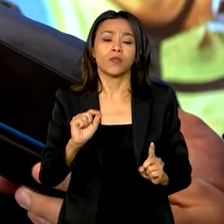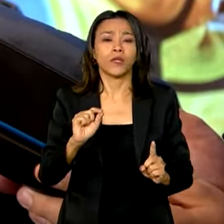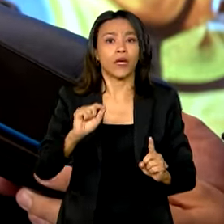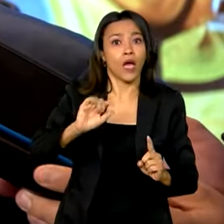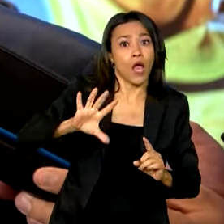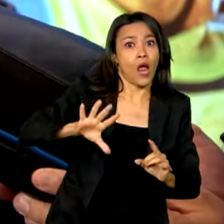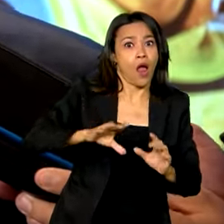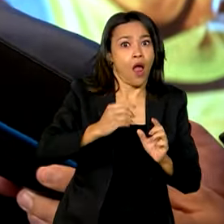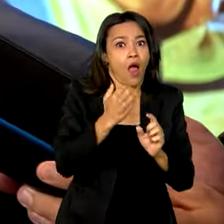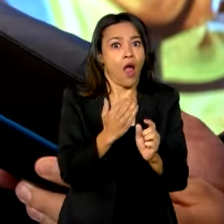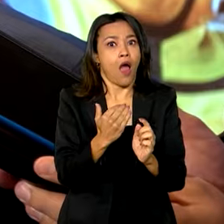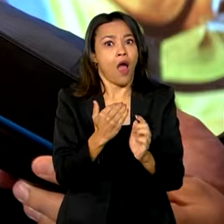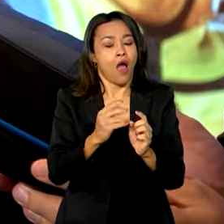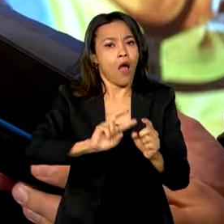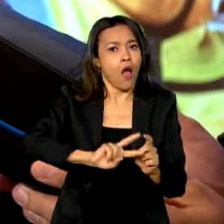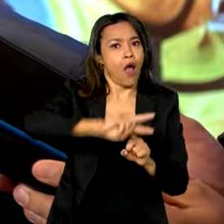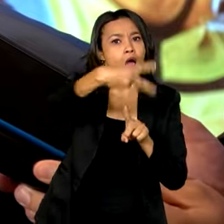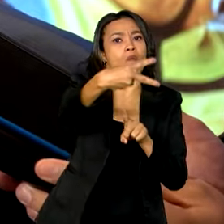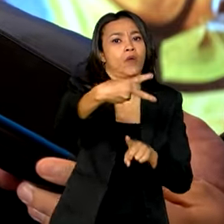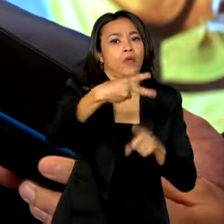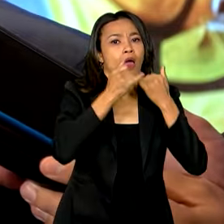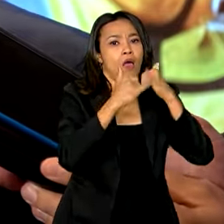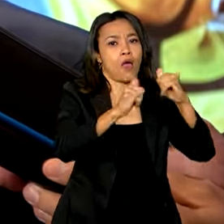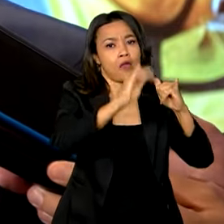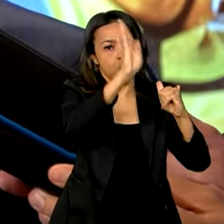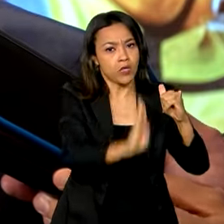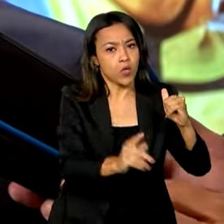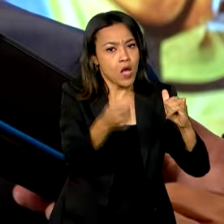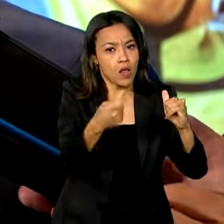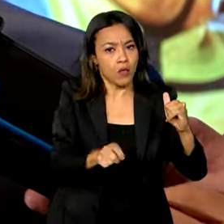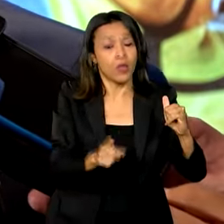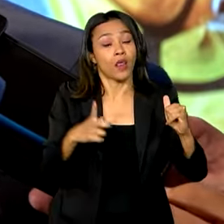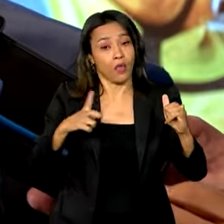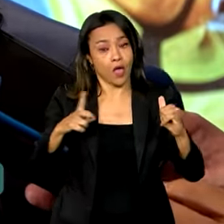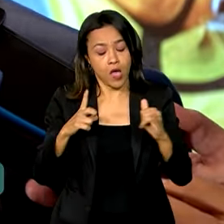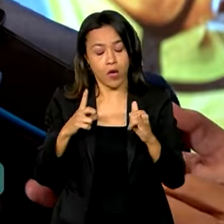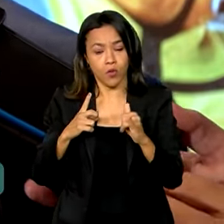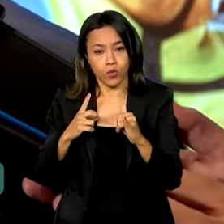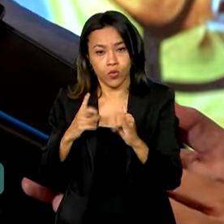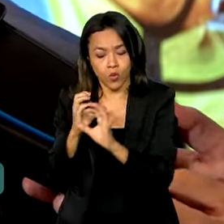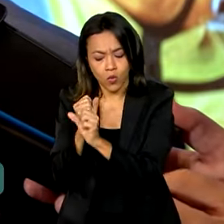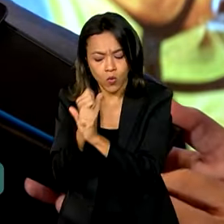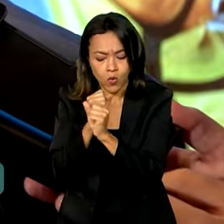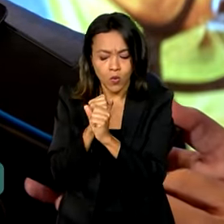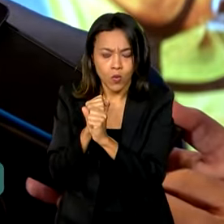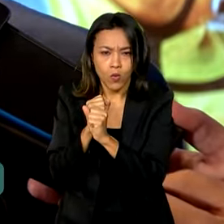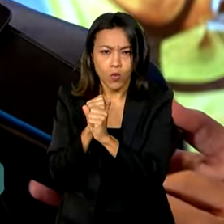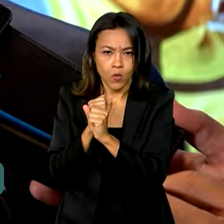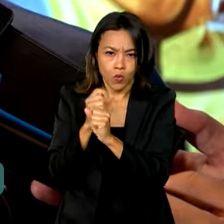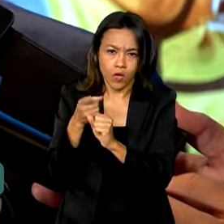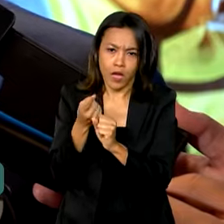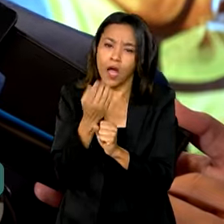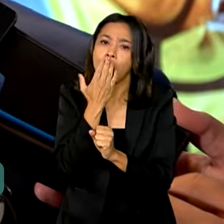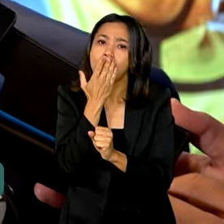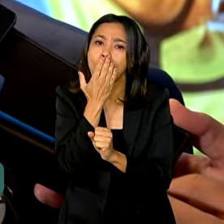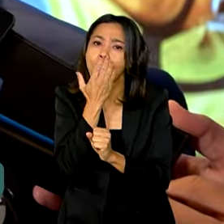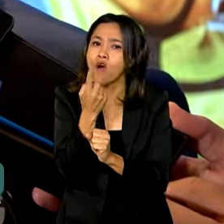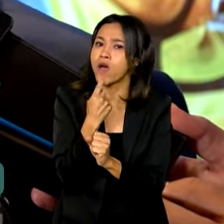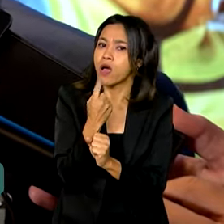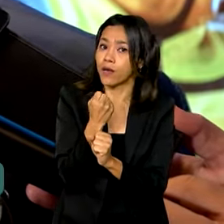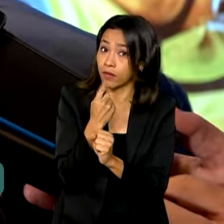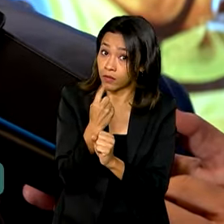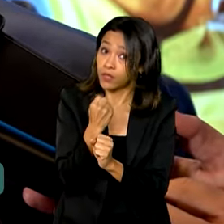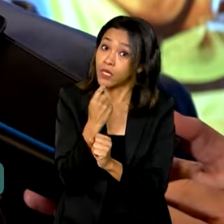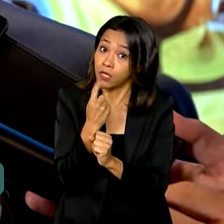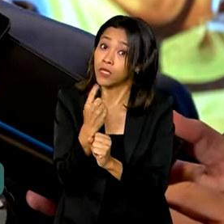de energia do Brasil, porque, como eu disse, nós temos uma conta bandeira que está